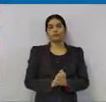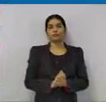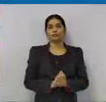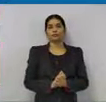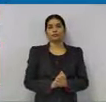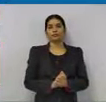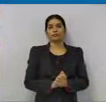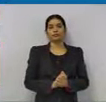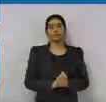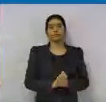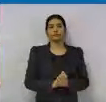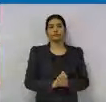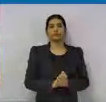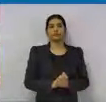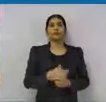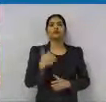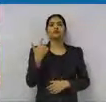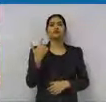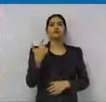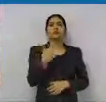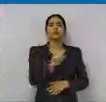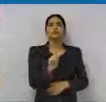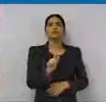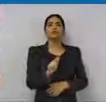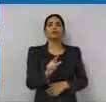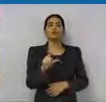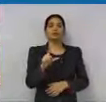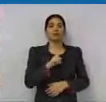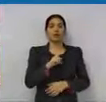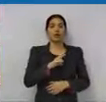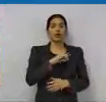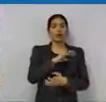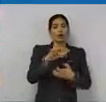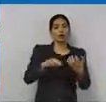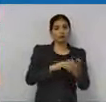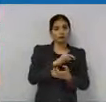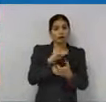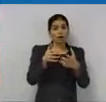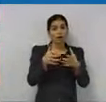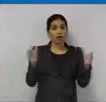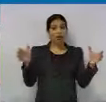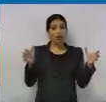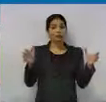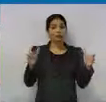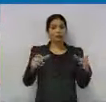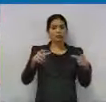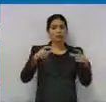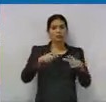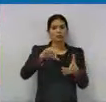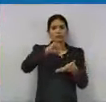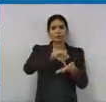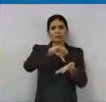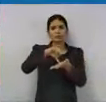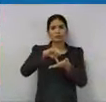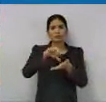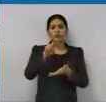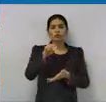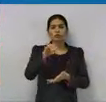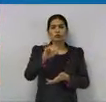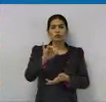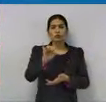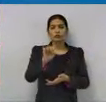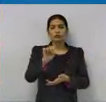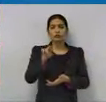Pode mudar para nós? Reforma e ampliação de setores de abastecimento da Unisul. Tá?